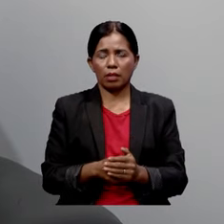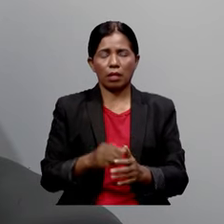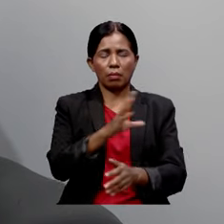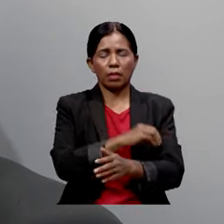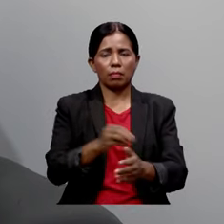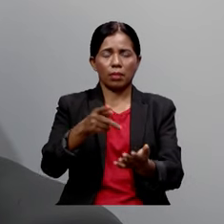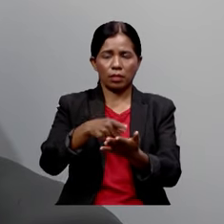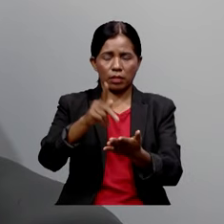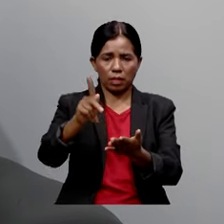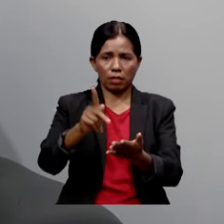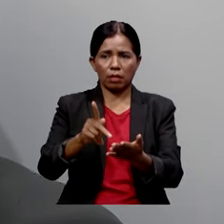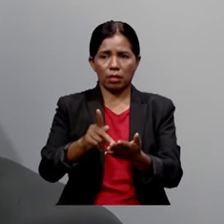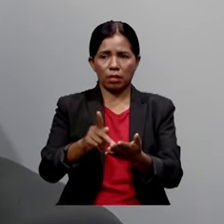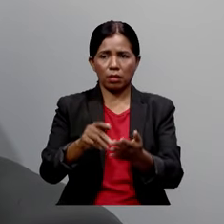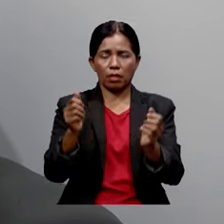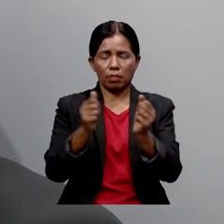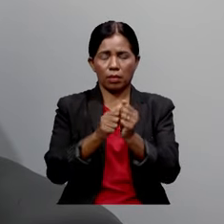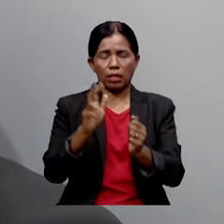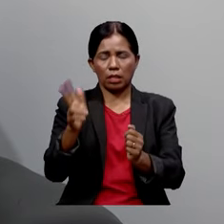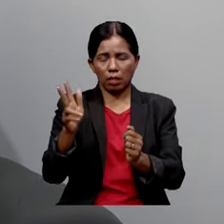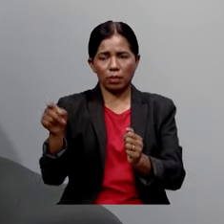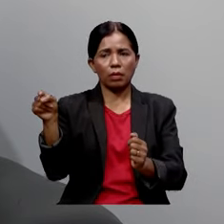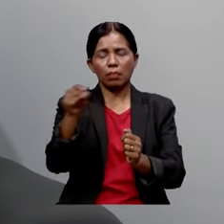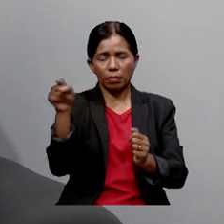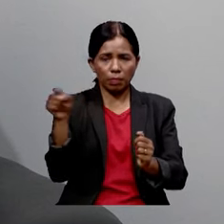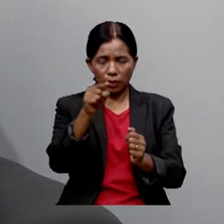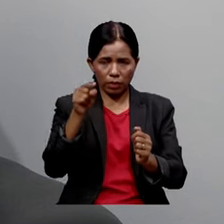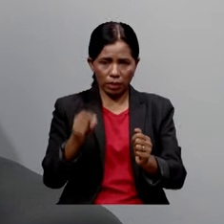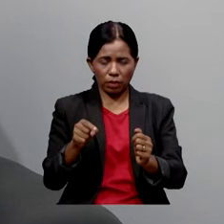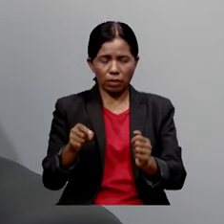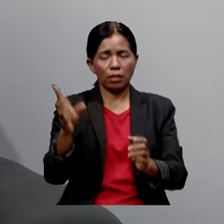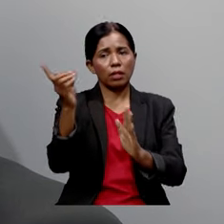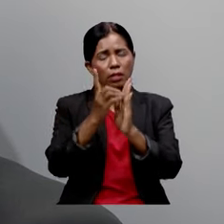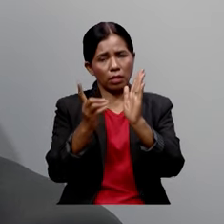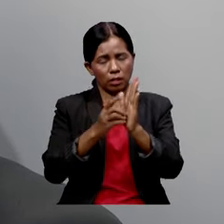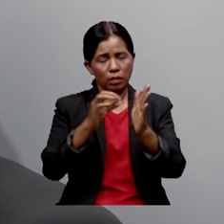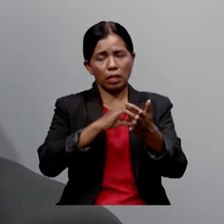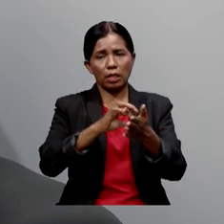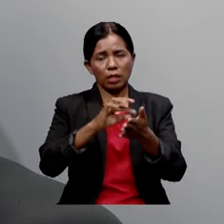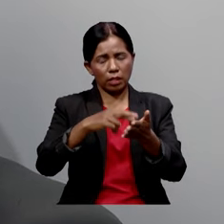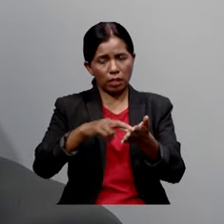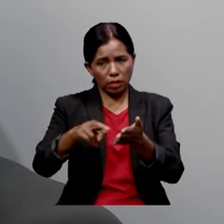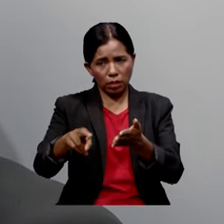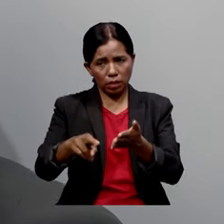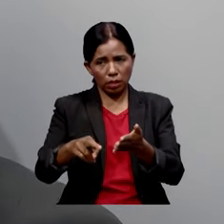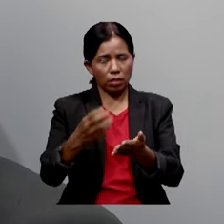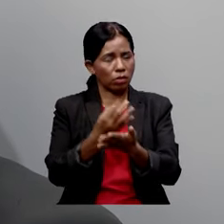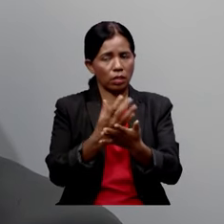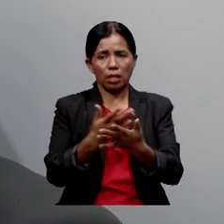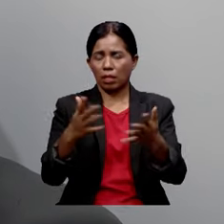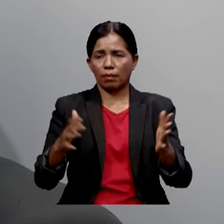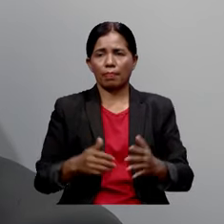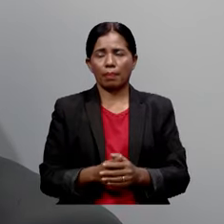né se liu 30% cosi dados registro né se 50% uma ba ossa nela to